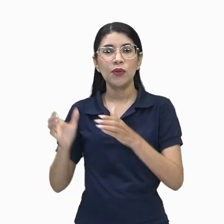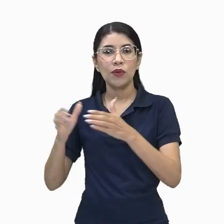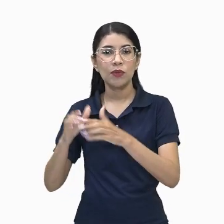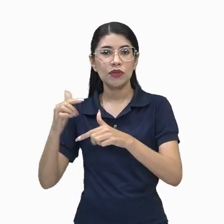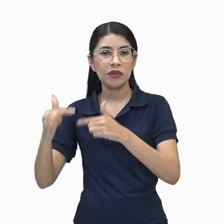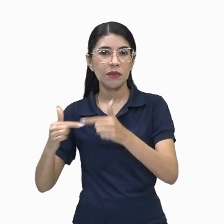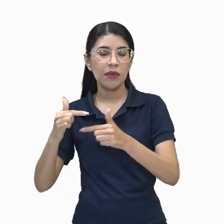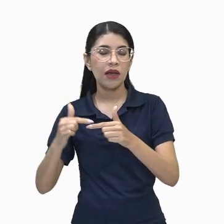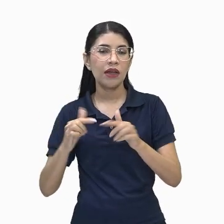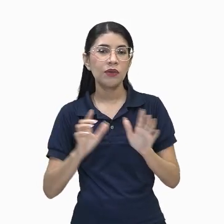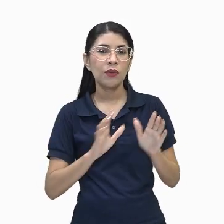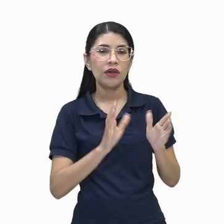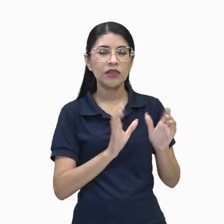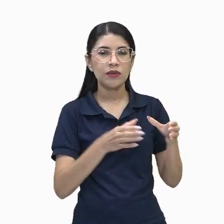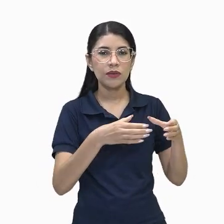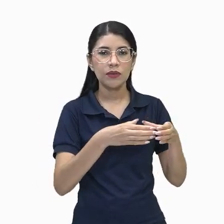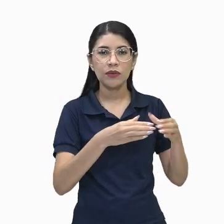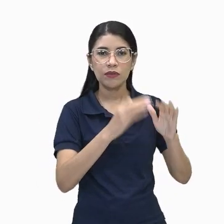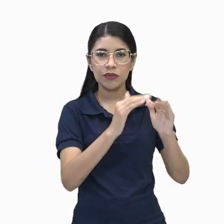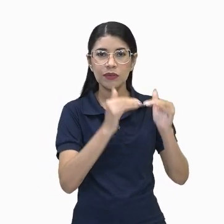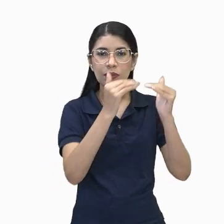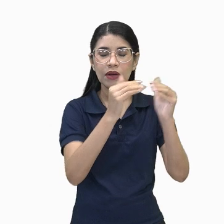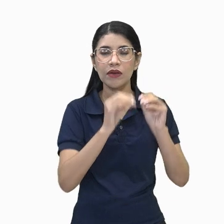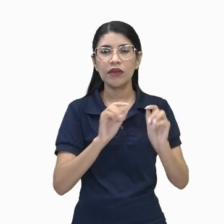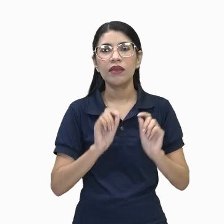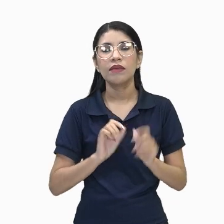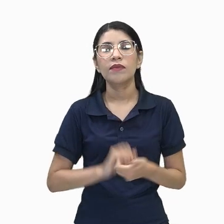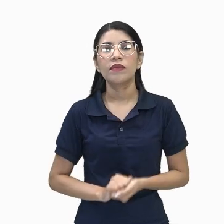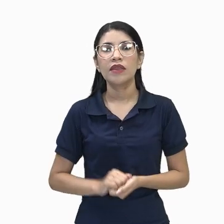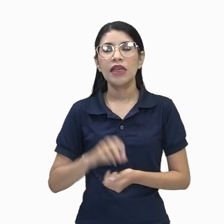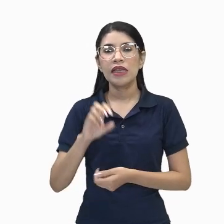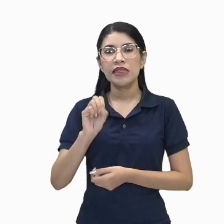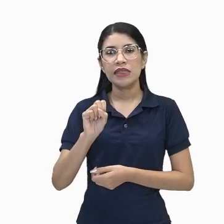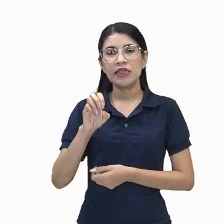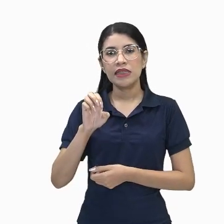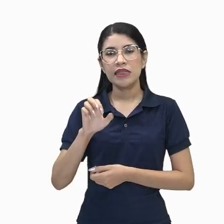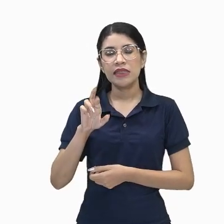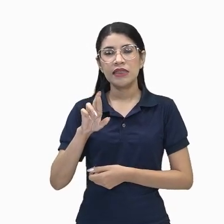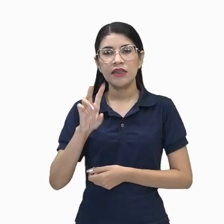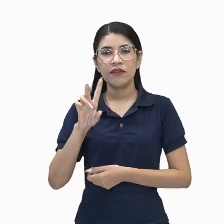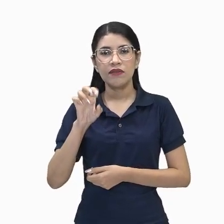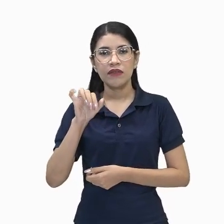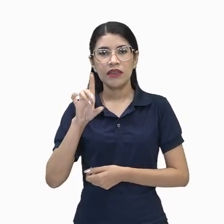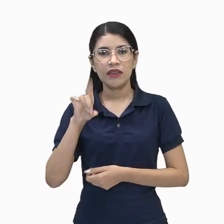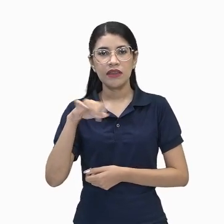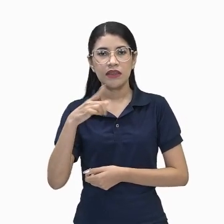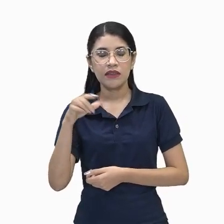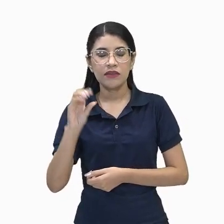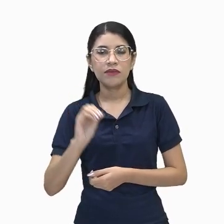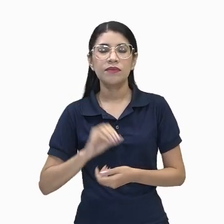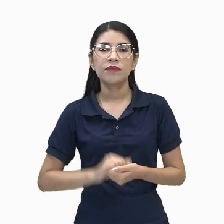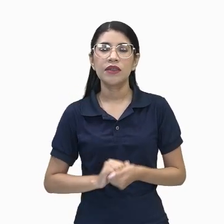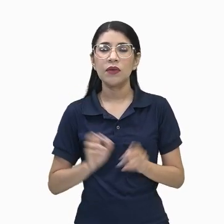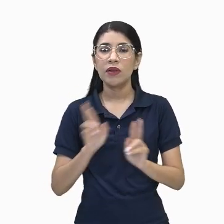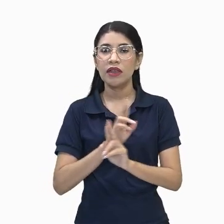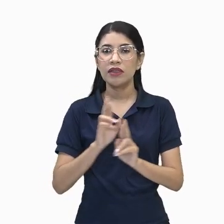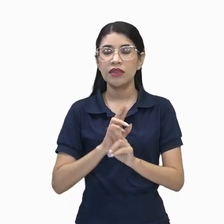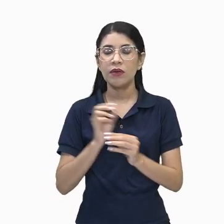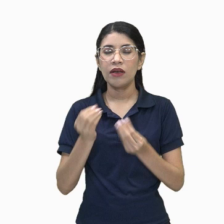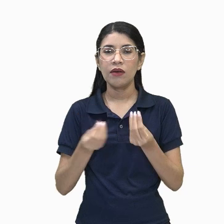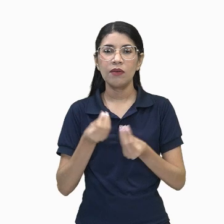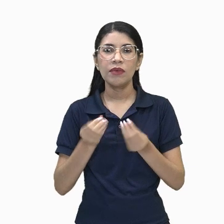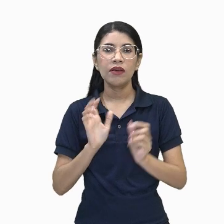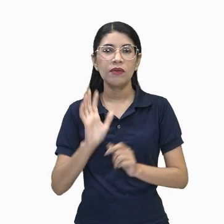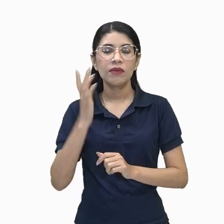senhor feudal, a gente costuma chamar de servidão. Ok, gente? A relação entre senhor e servo é